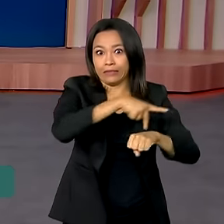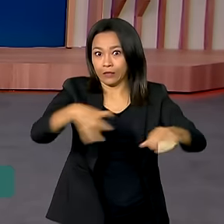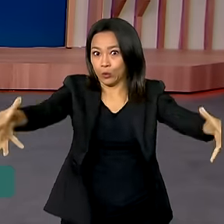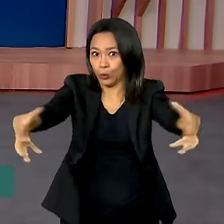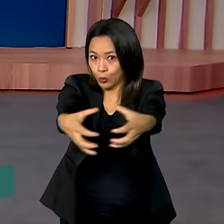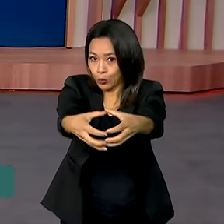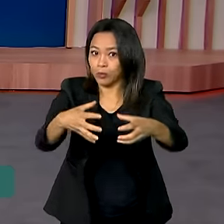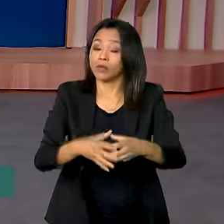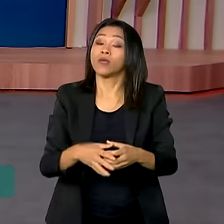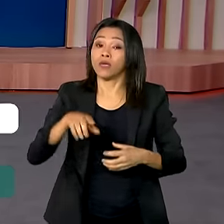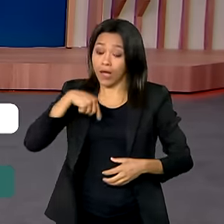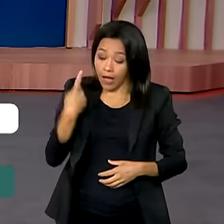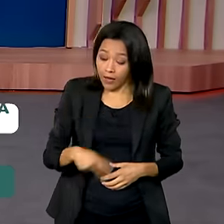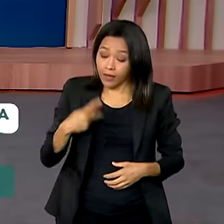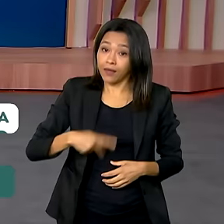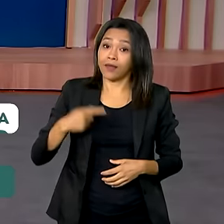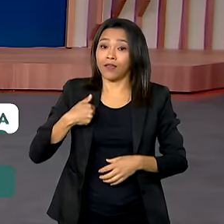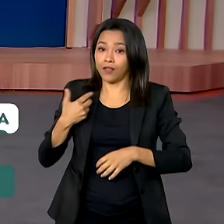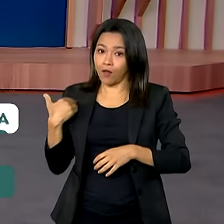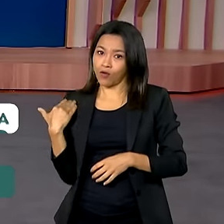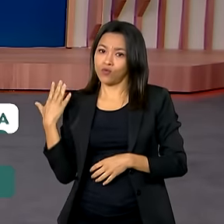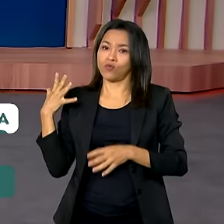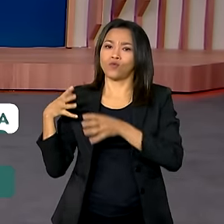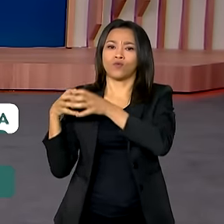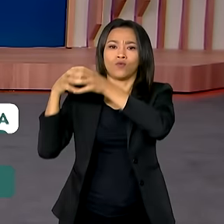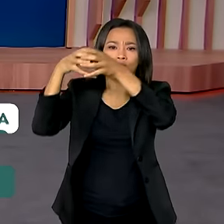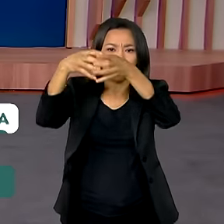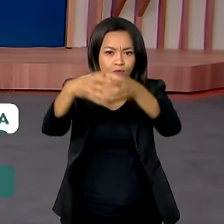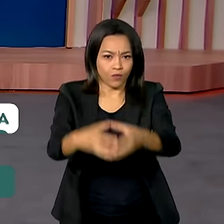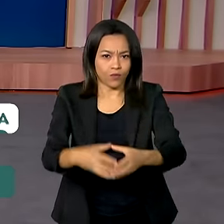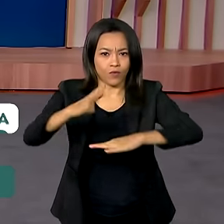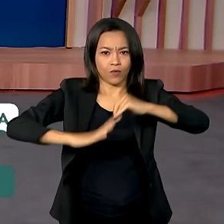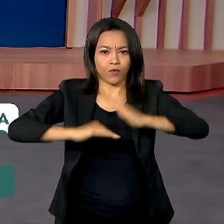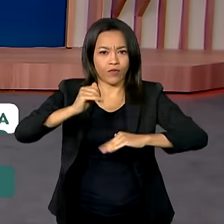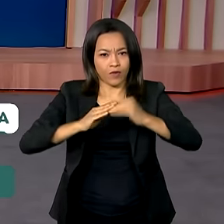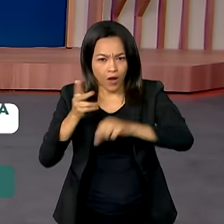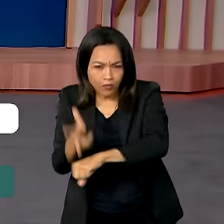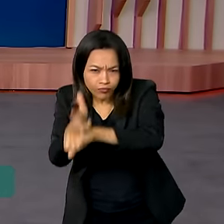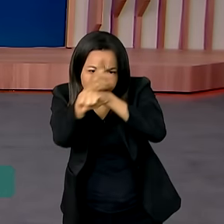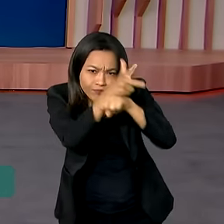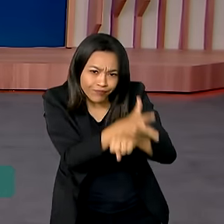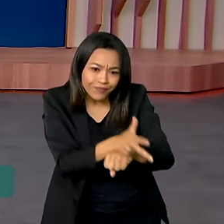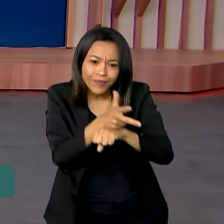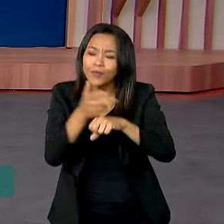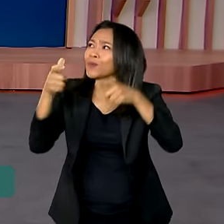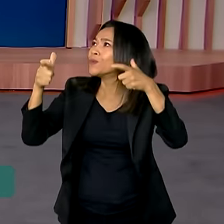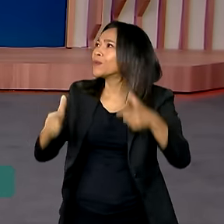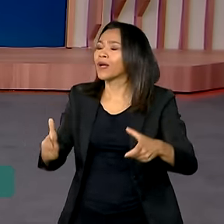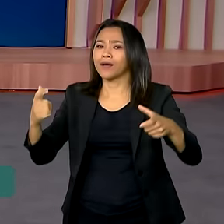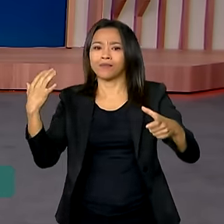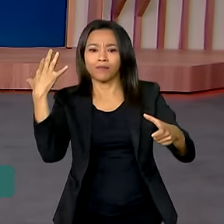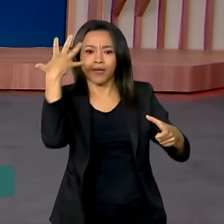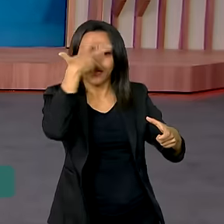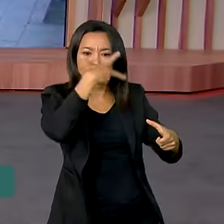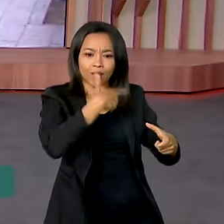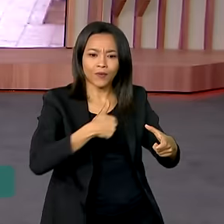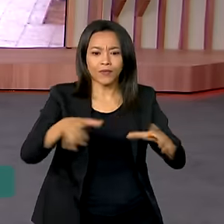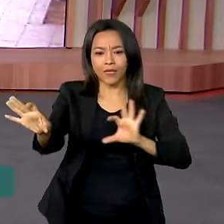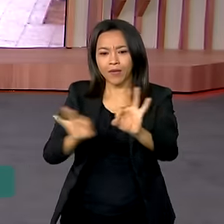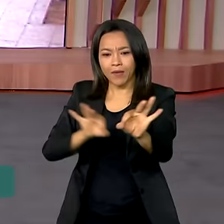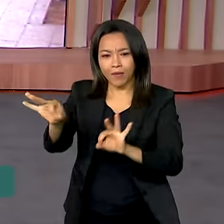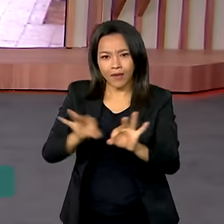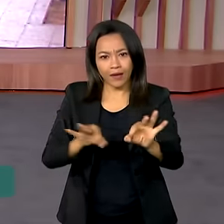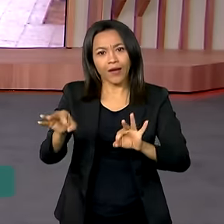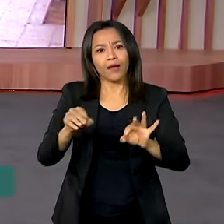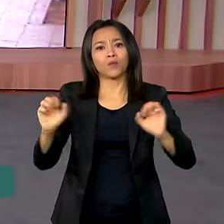acompanha tudo do Rio de Janeiro. Karine Melo está lá no estúdio montado no Espaço Cobra, no Porto Maravilha, onde é realizado esse evento que